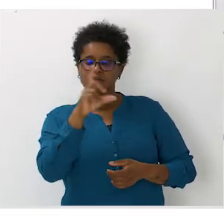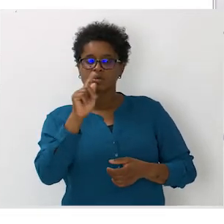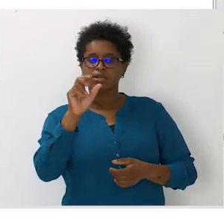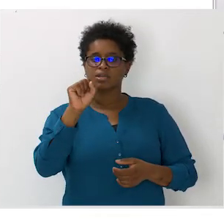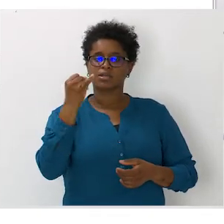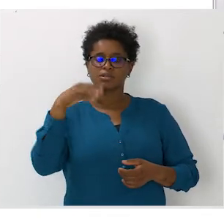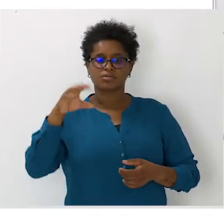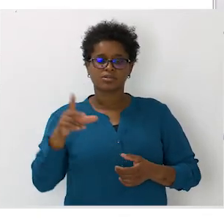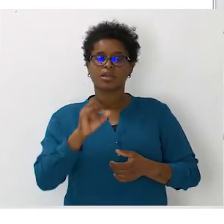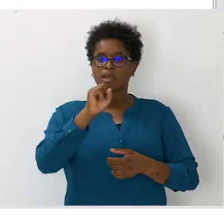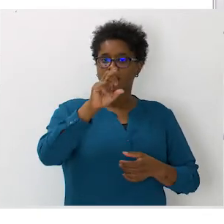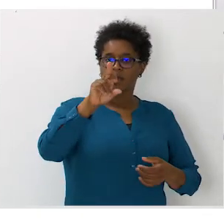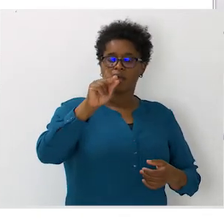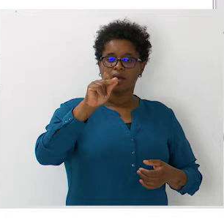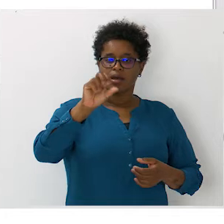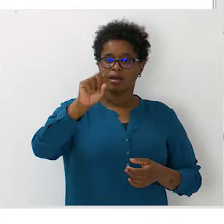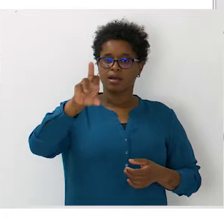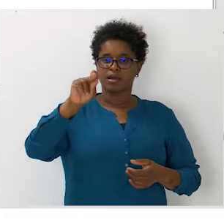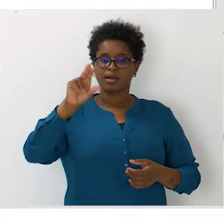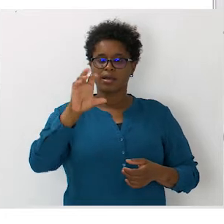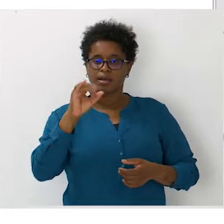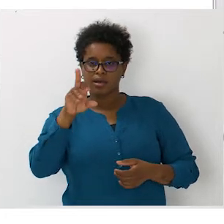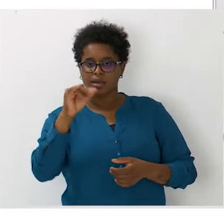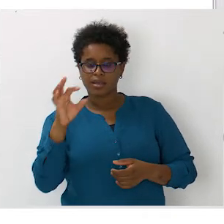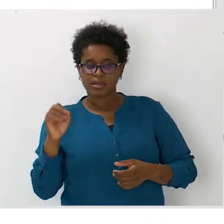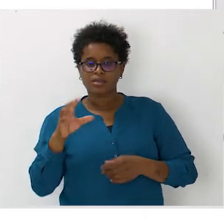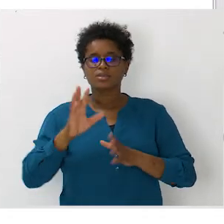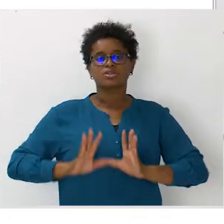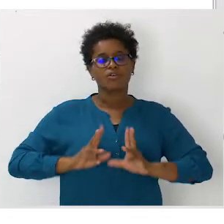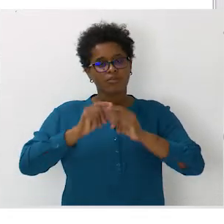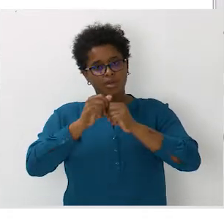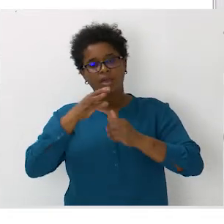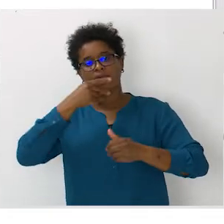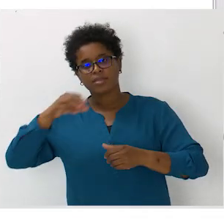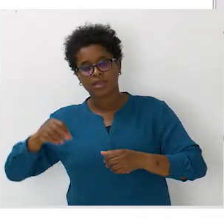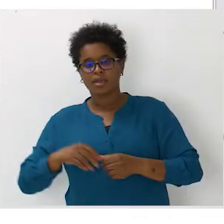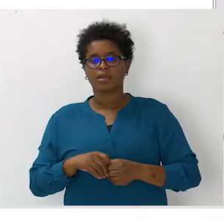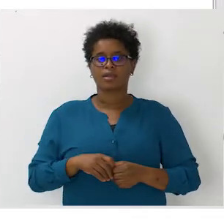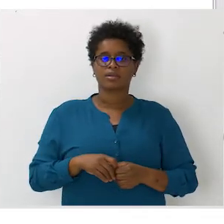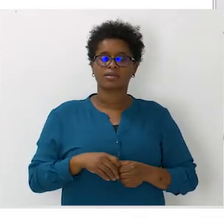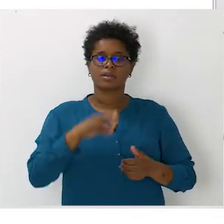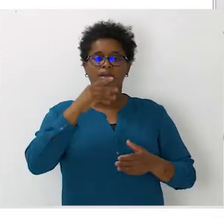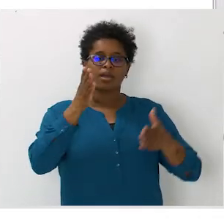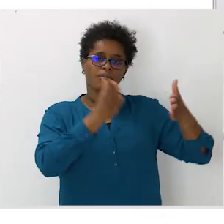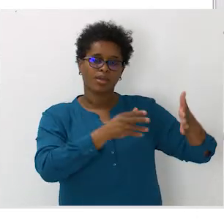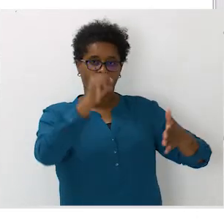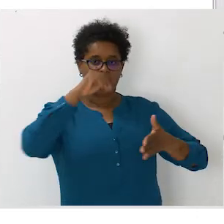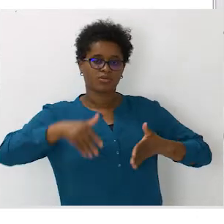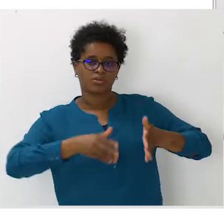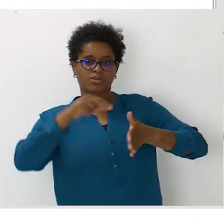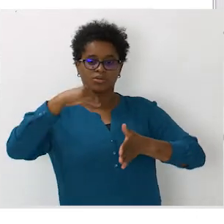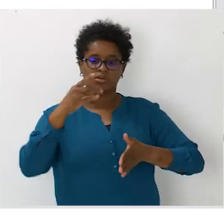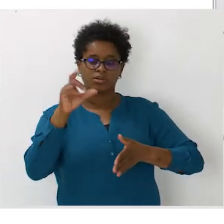uma civilização agrária que desenvolveu nas terras ao largo do Rio Nilo